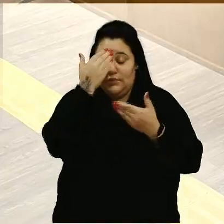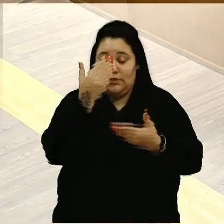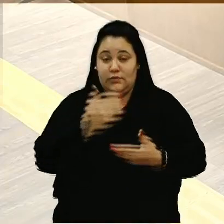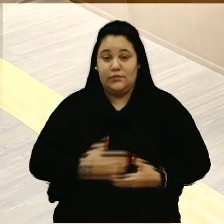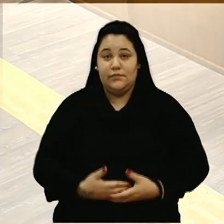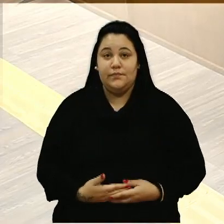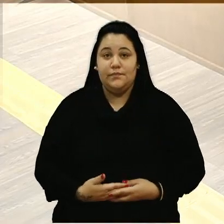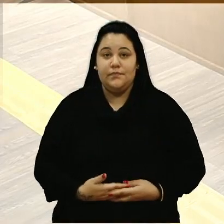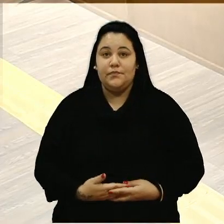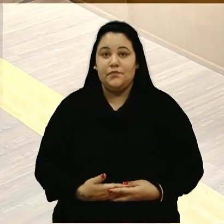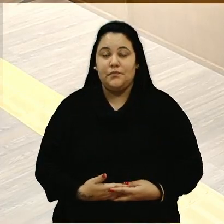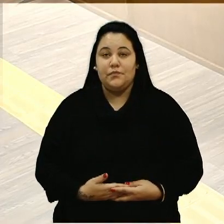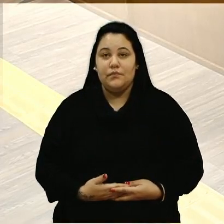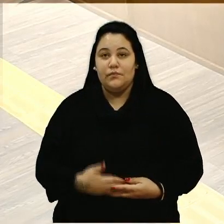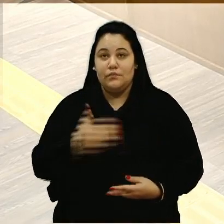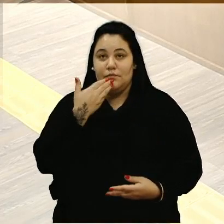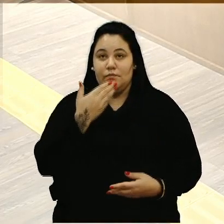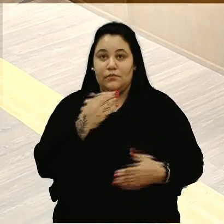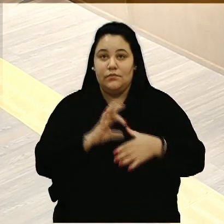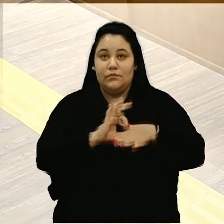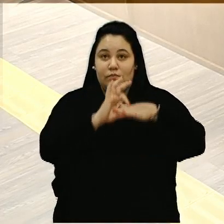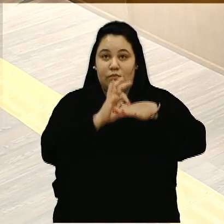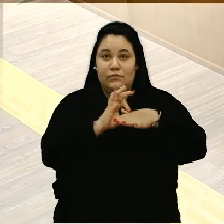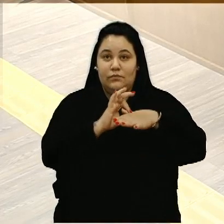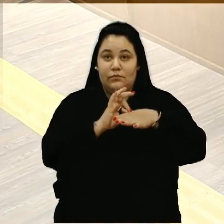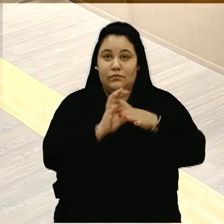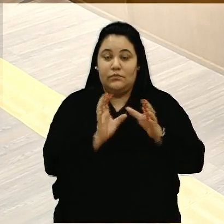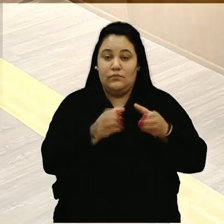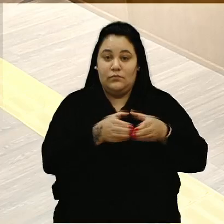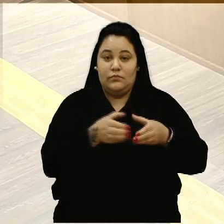Declaração de líder da bancada do Novo, na tribuna,